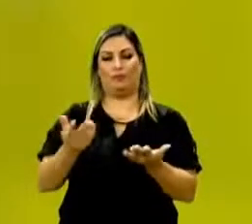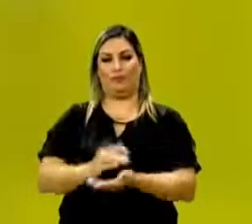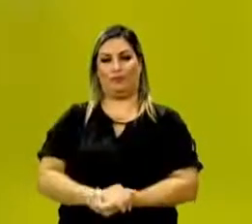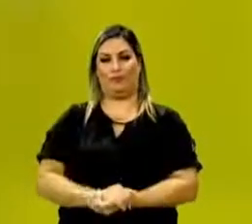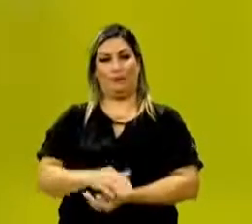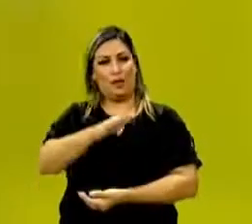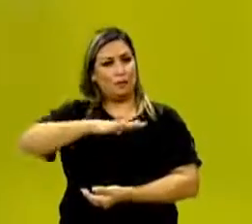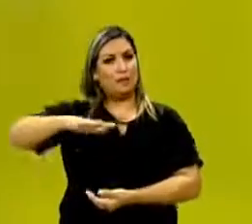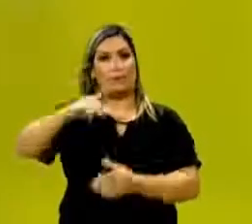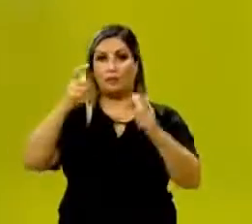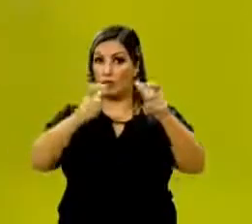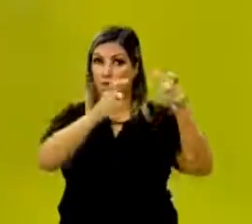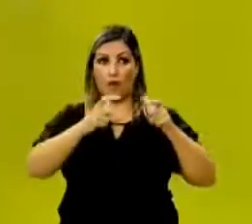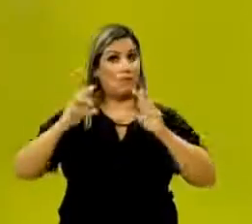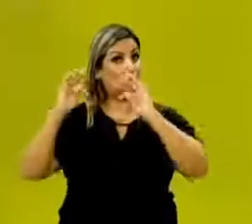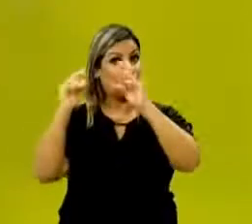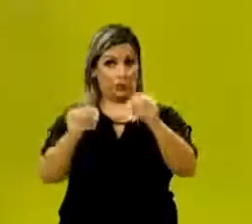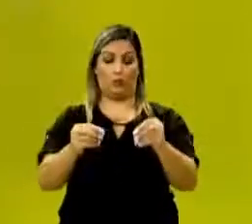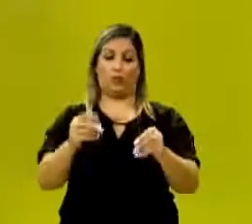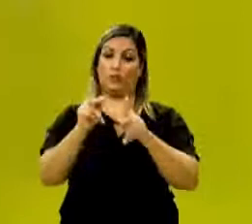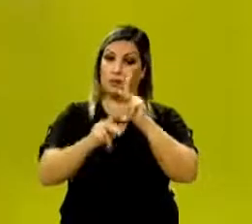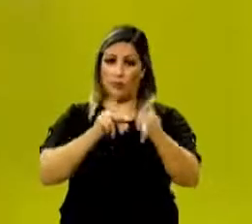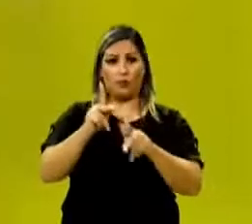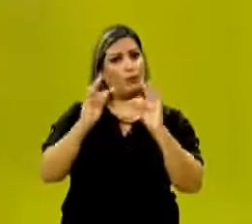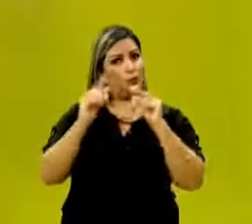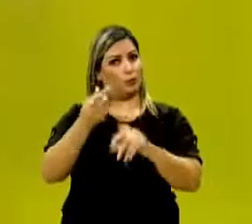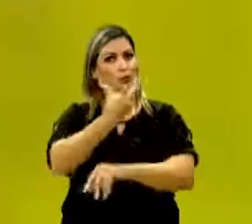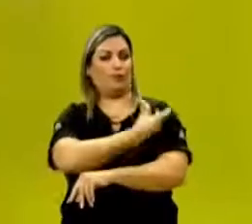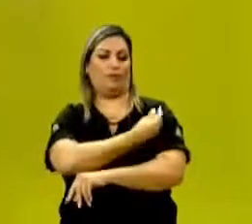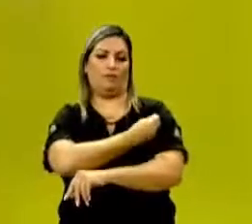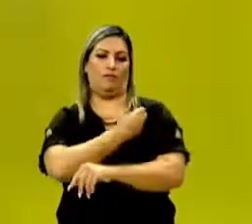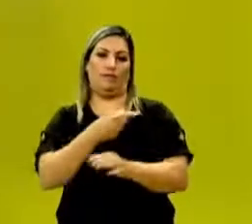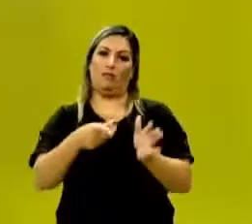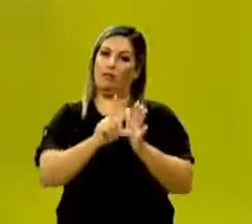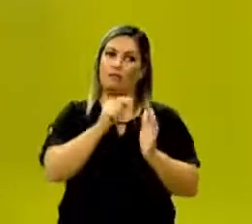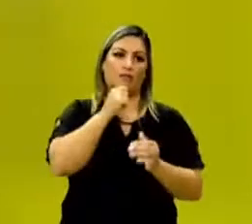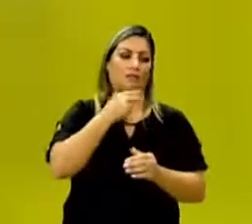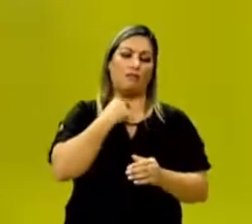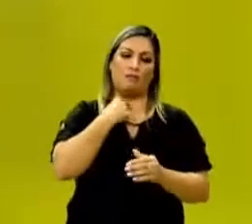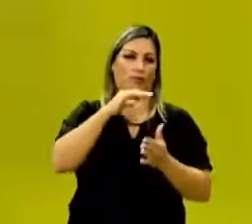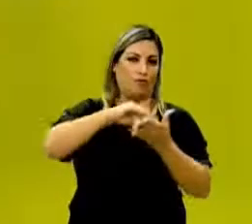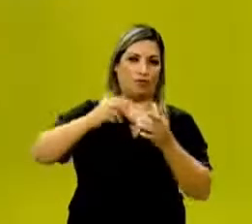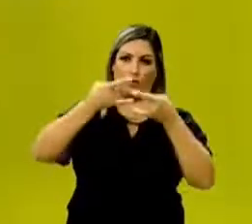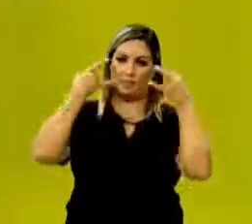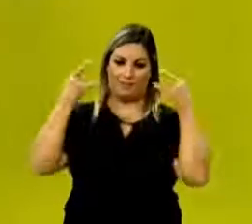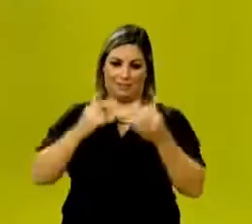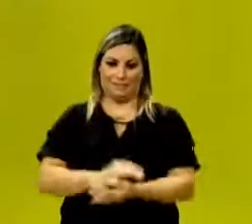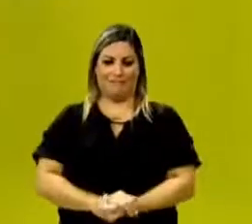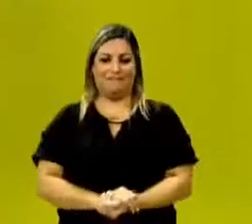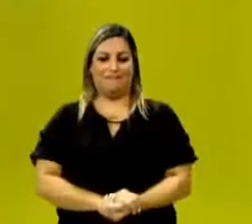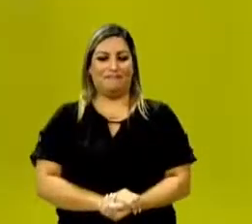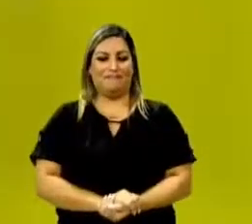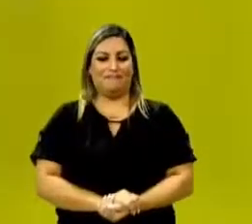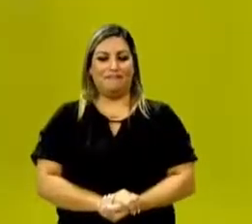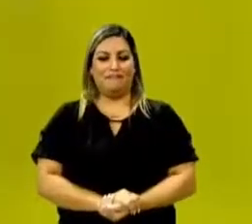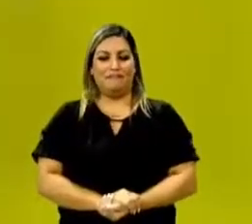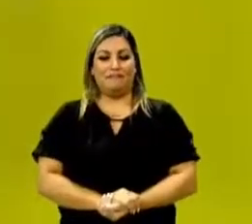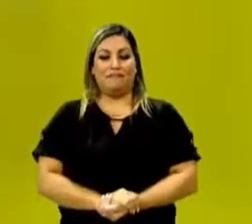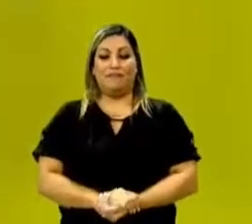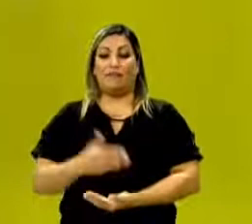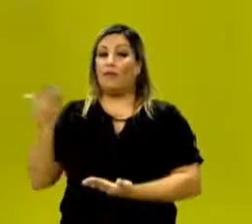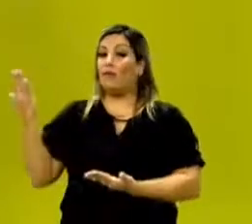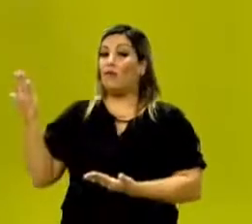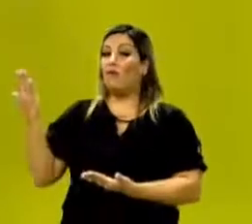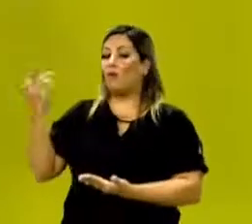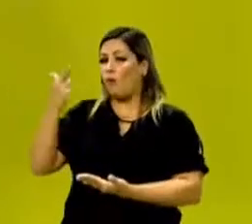né, até enquanto a população não esteja toda imunizada. E aí veremos o que vai acontecer. Aqui nós temos, olha